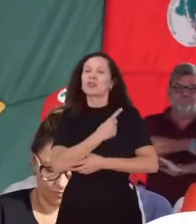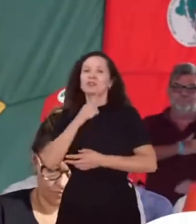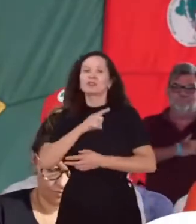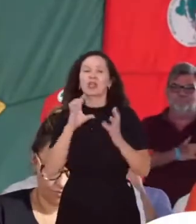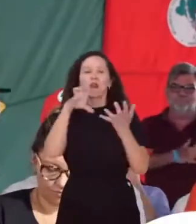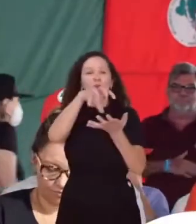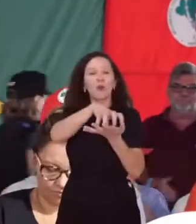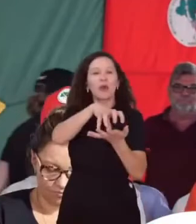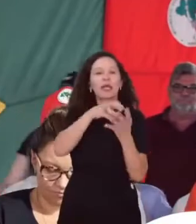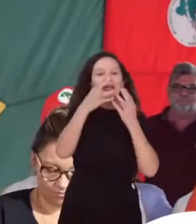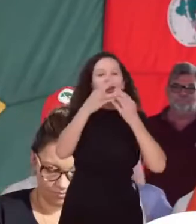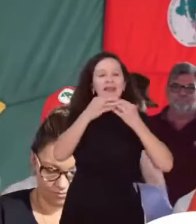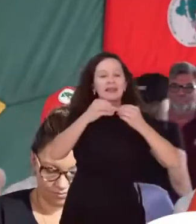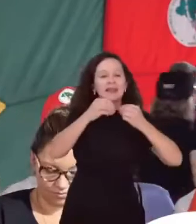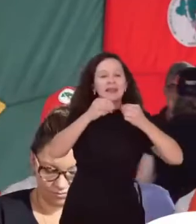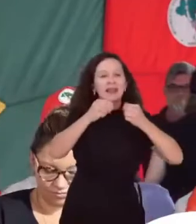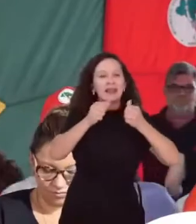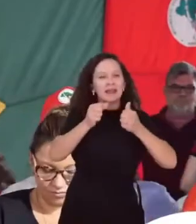enorme.